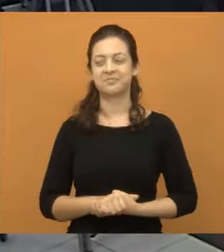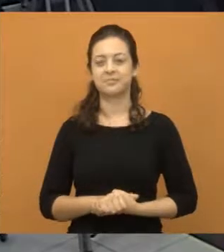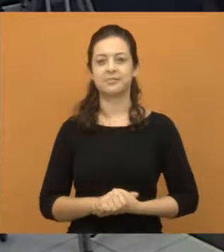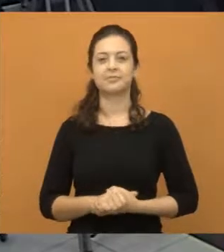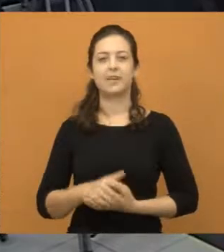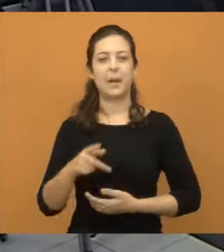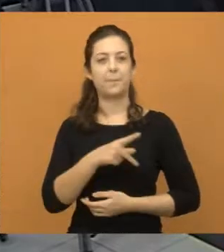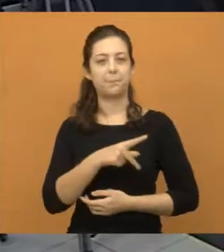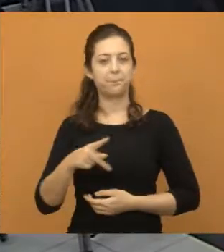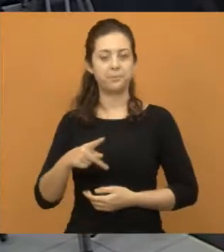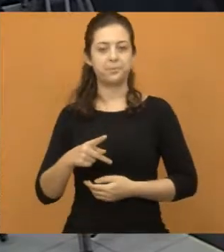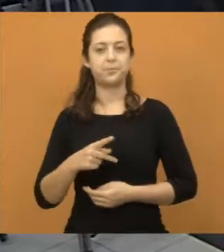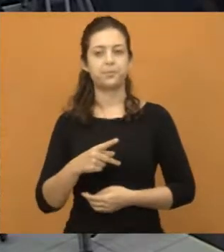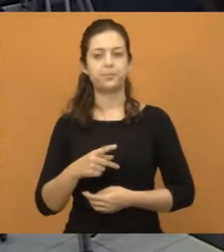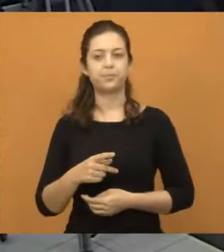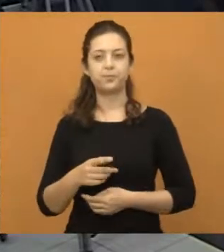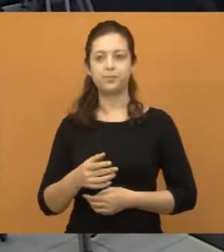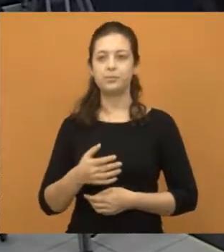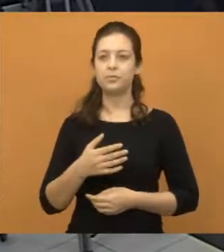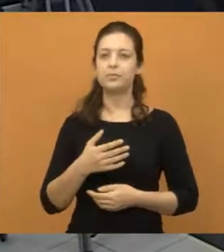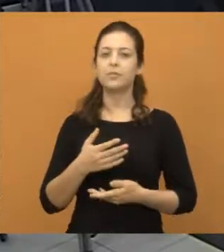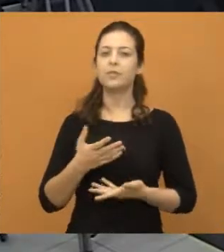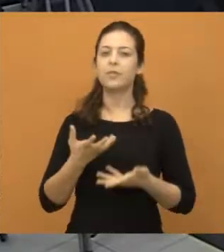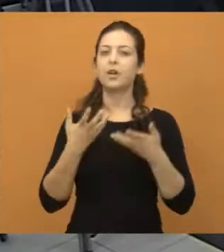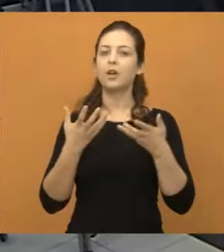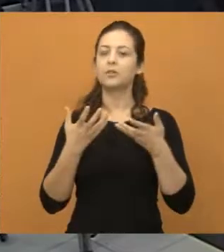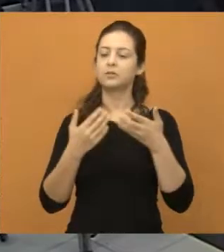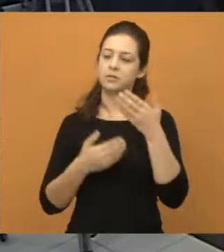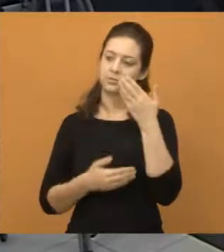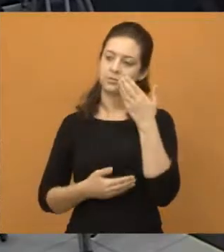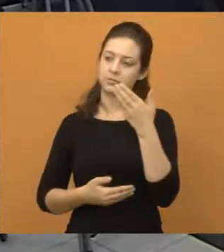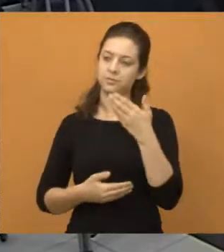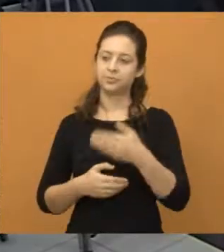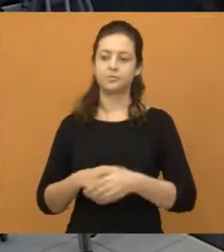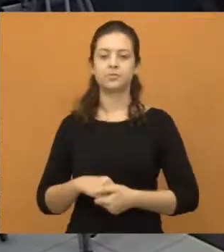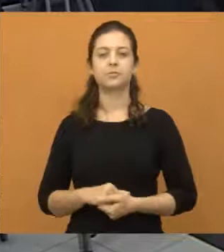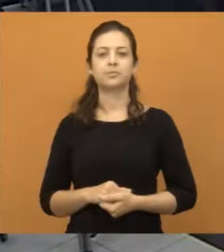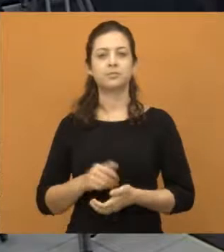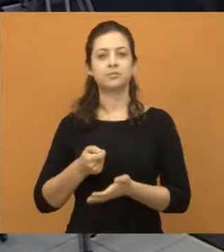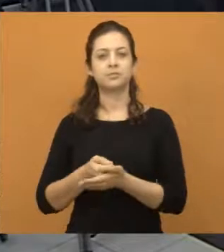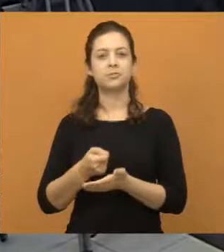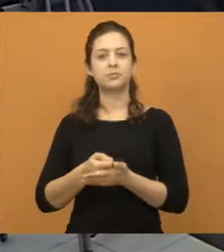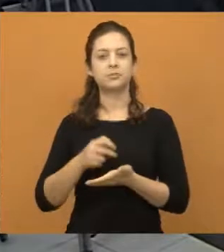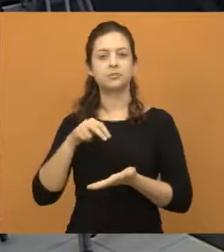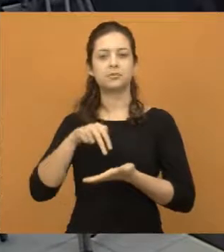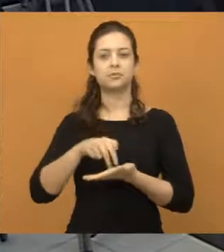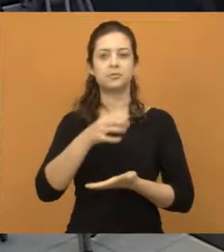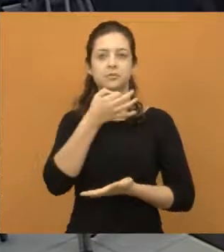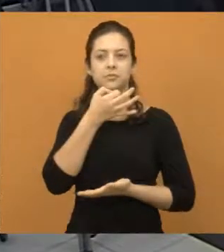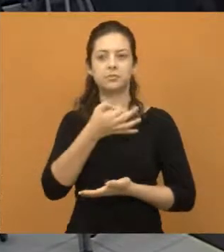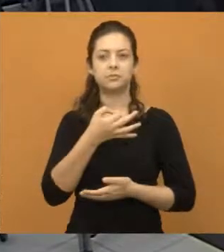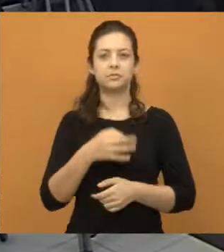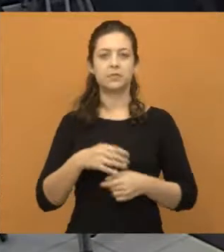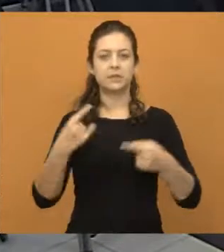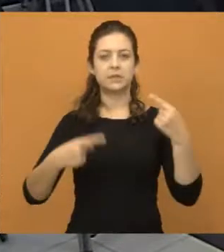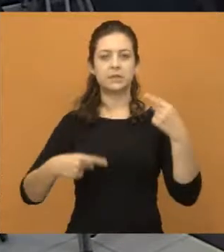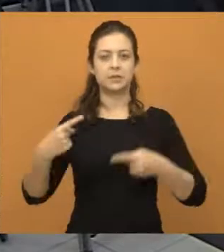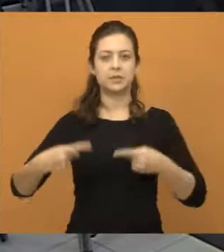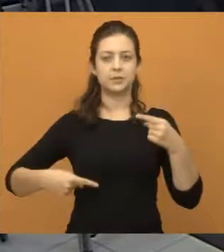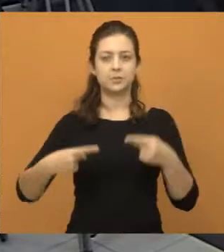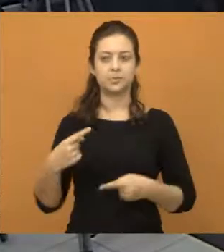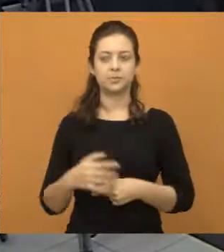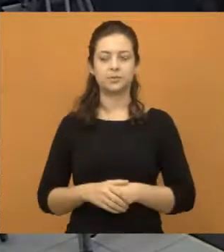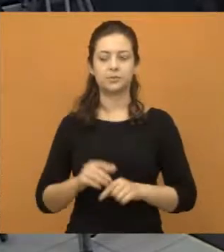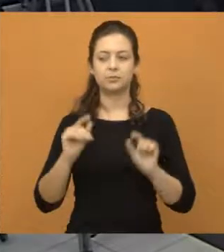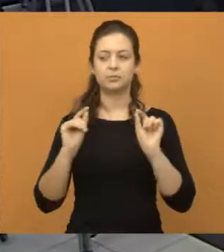Senhor presidente, eu gostaria aqui de agradecer o senhor ter aqui garantido a palavra no debate nessa casa